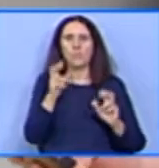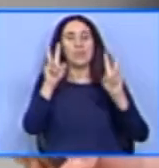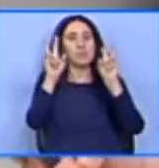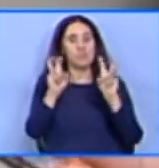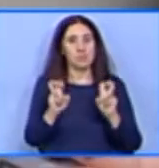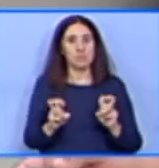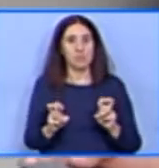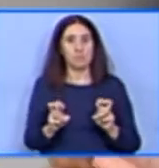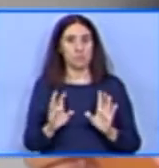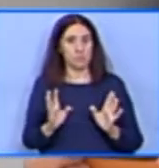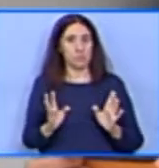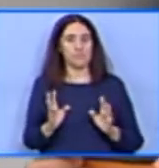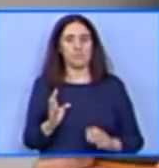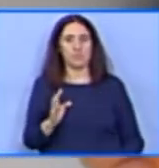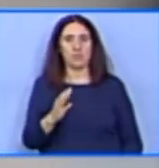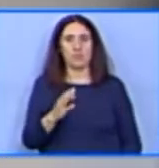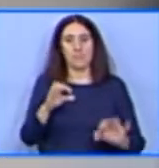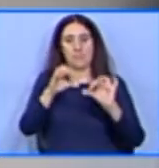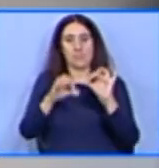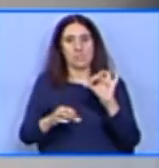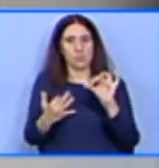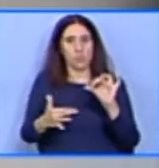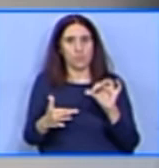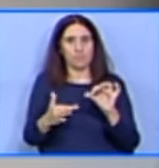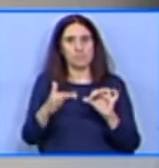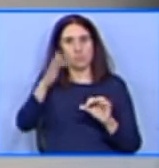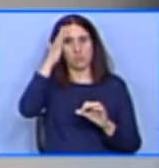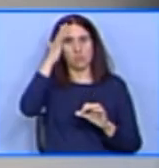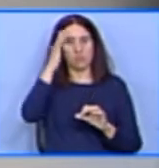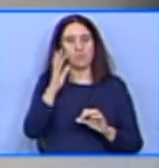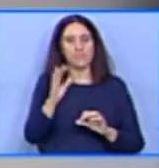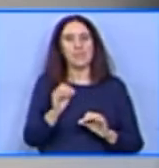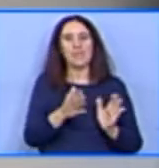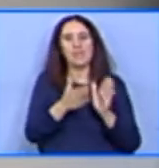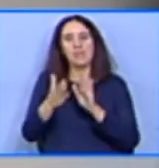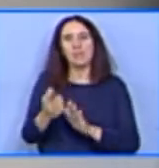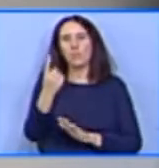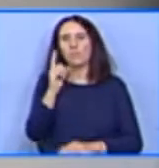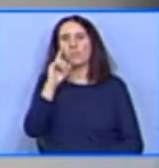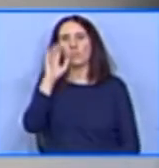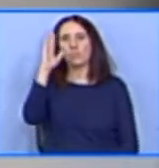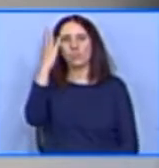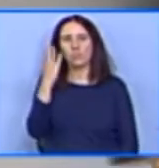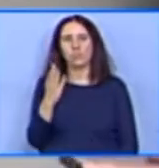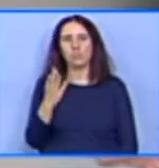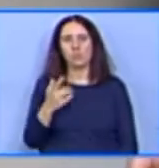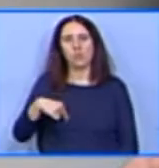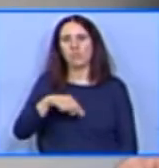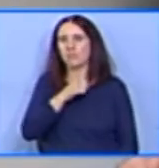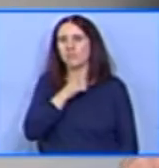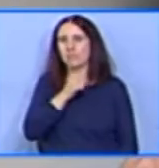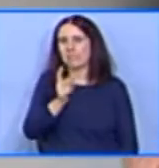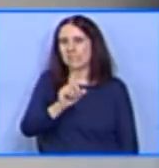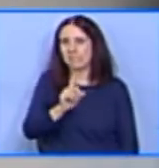temática, ou seja, de grande mensagem doutrinal. E tem outra coisa que também é muito importante e à qual não devemos ser indiferentes,